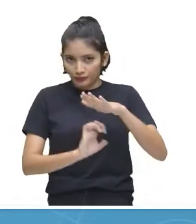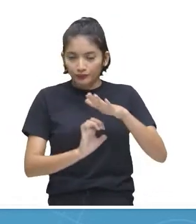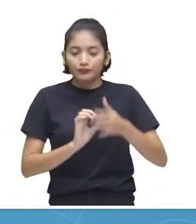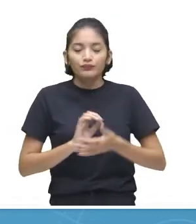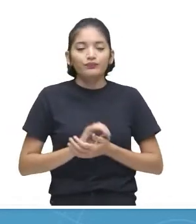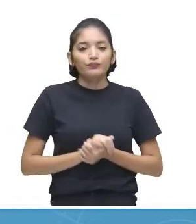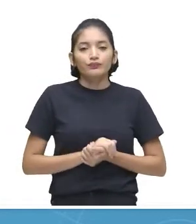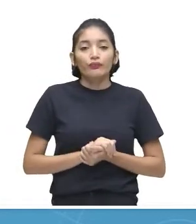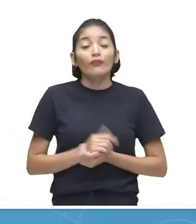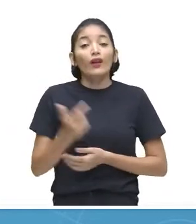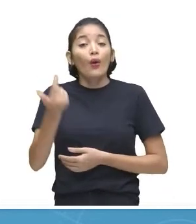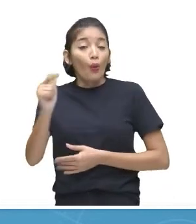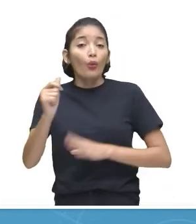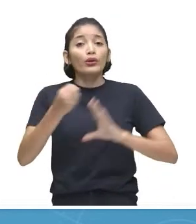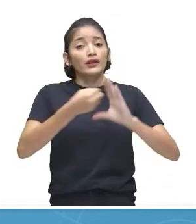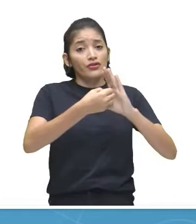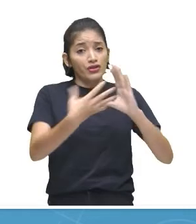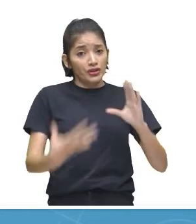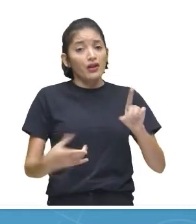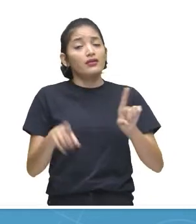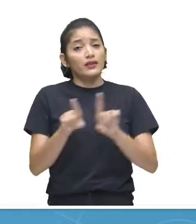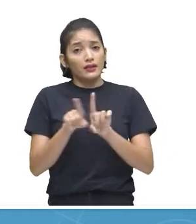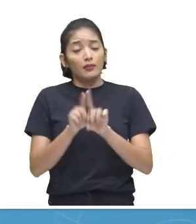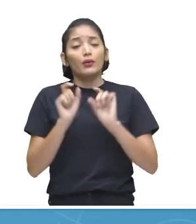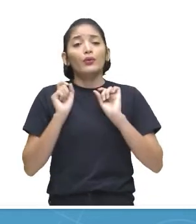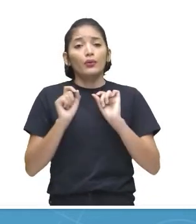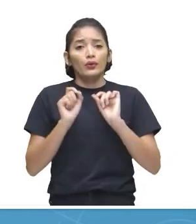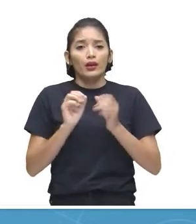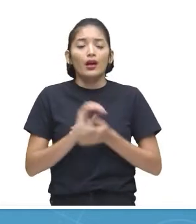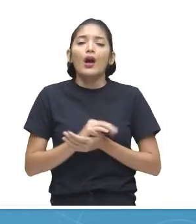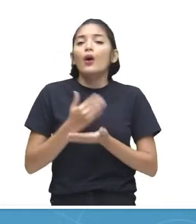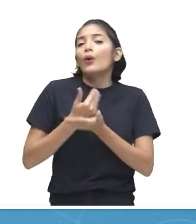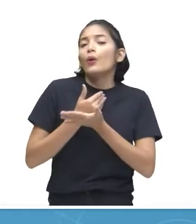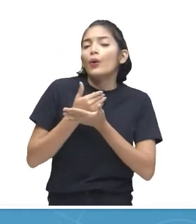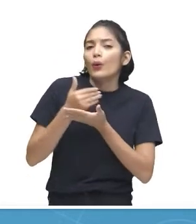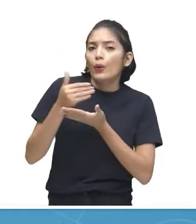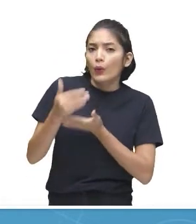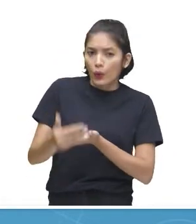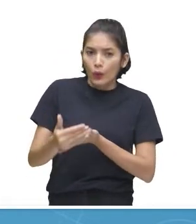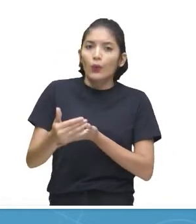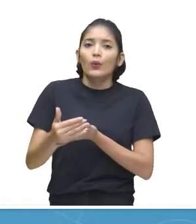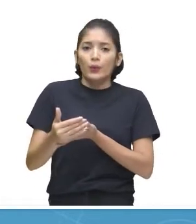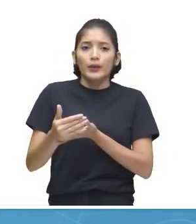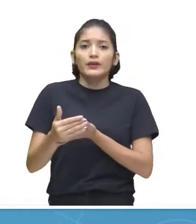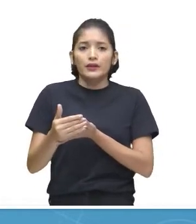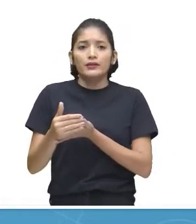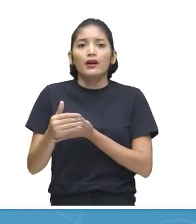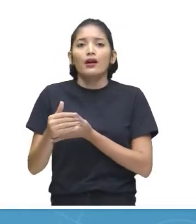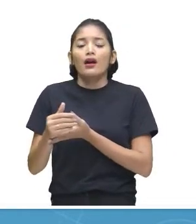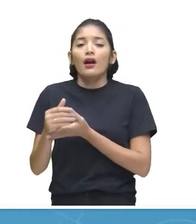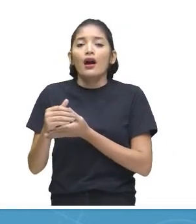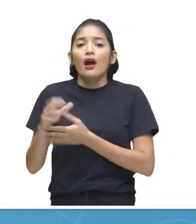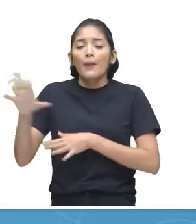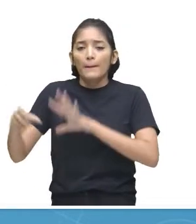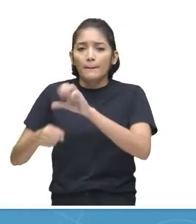características que a gente vê dentro do capitalismo industrial é que ele vai começar a empregar os camponeses. Então,